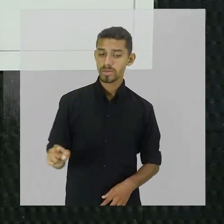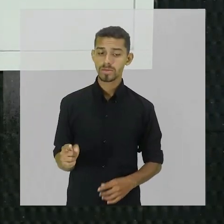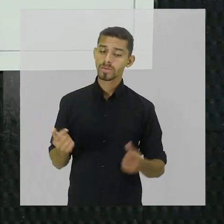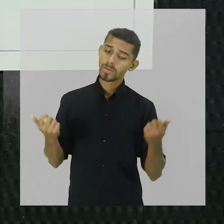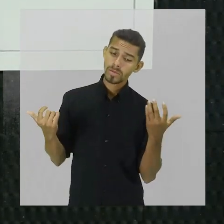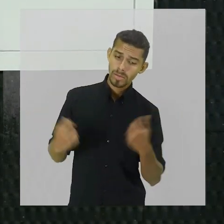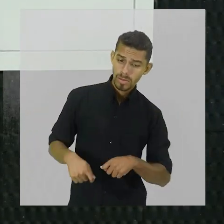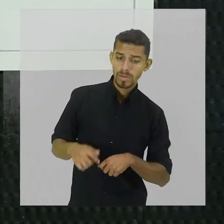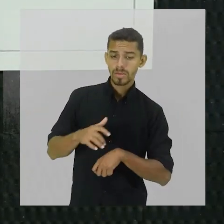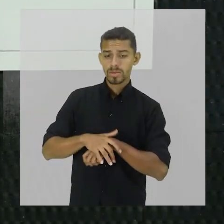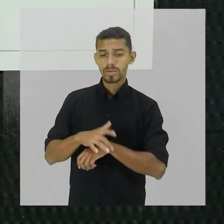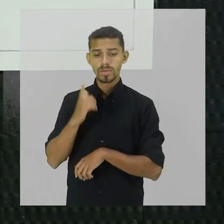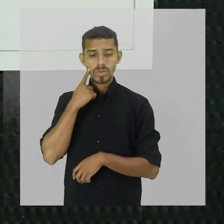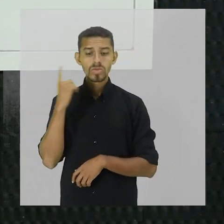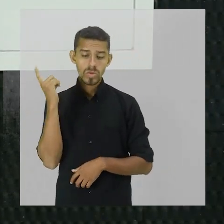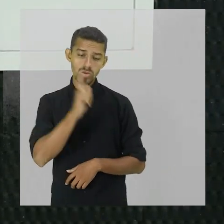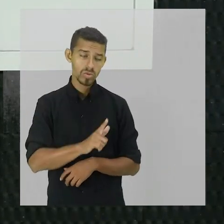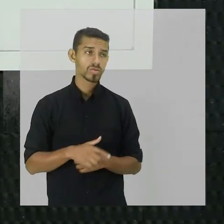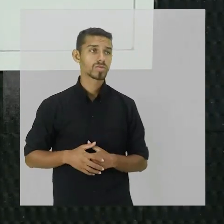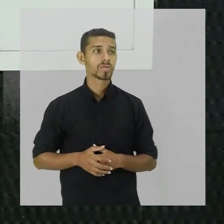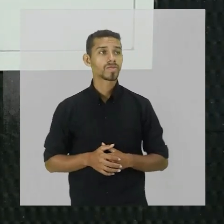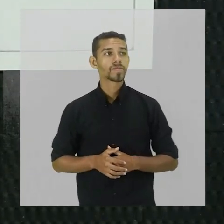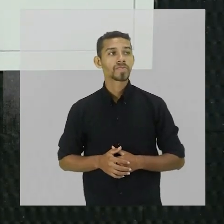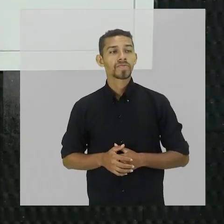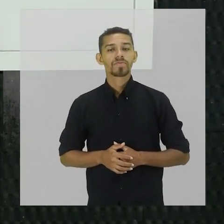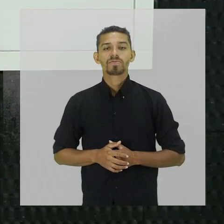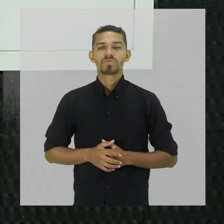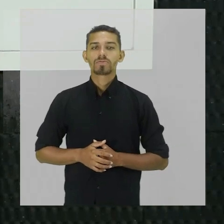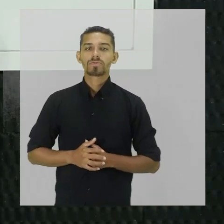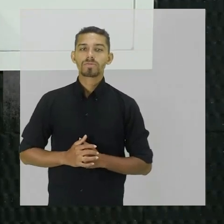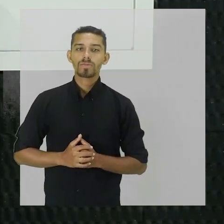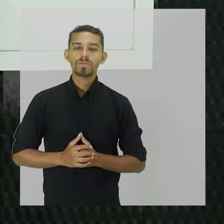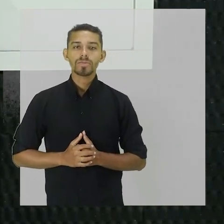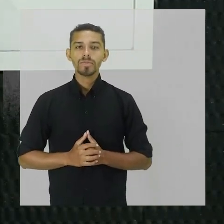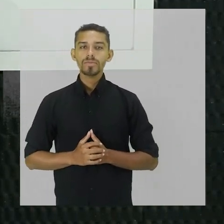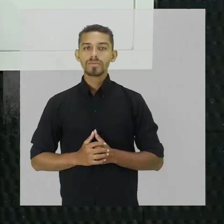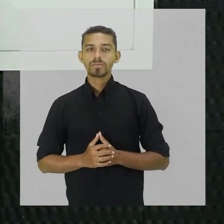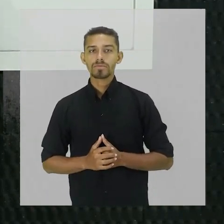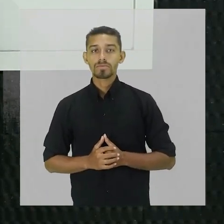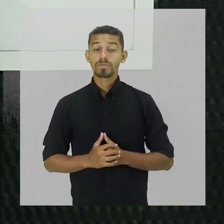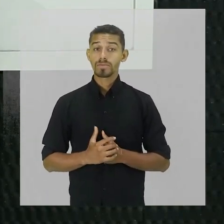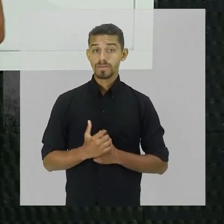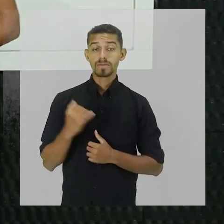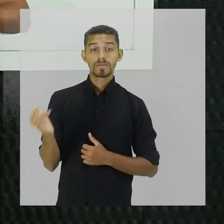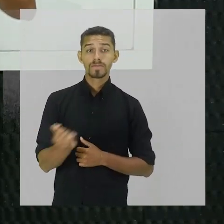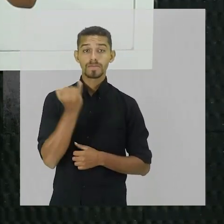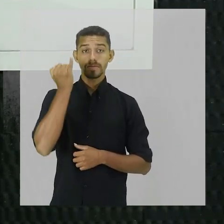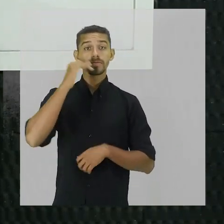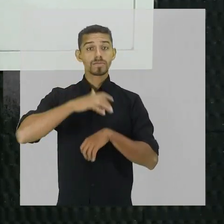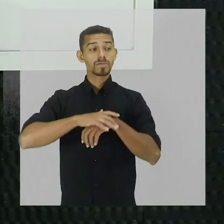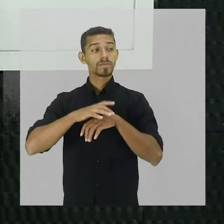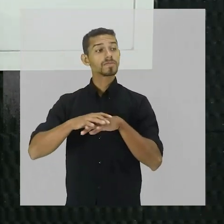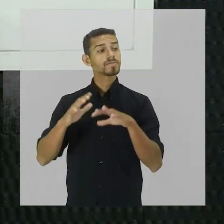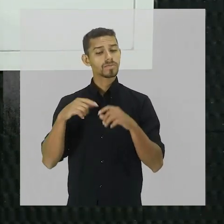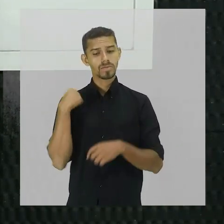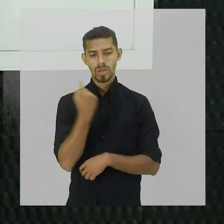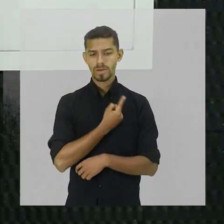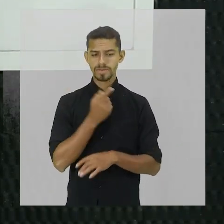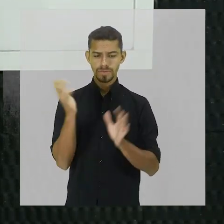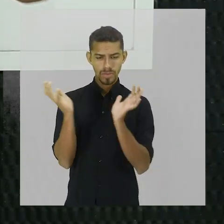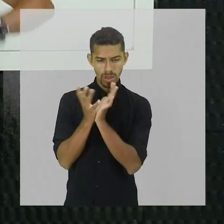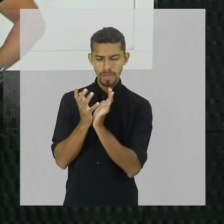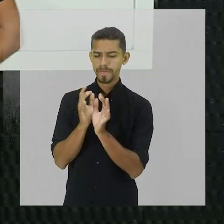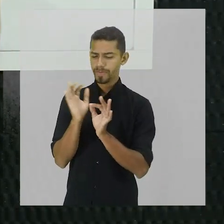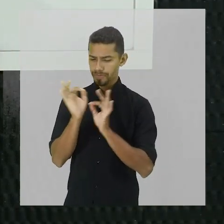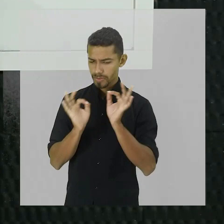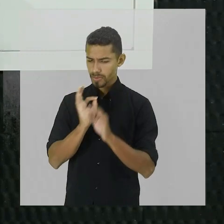um segmento que gera o cone. Então, veja, isso é uma relação bastante importante. Já fizemos questões